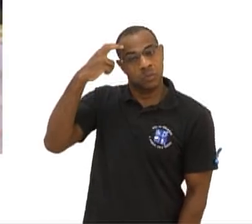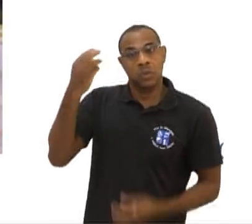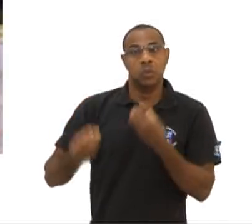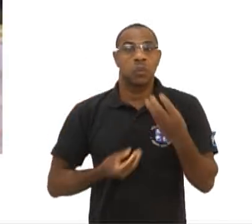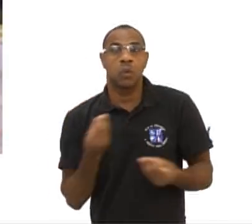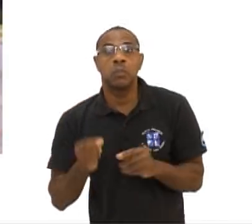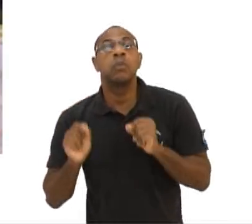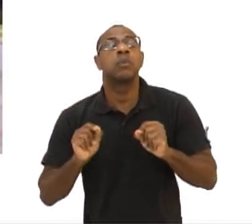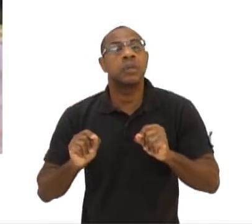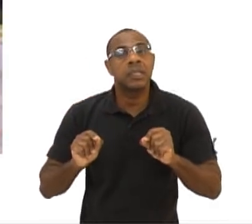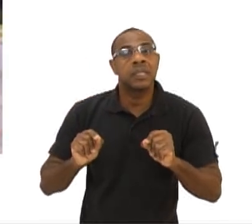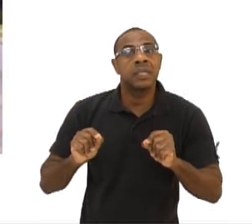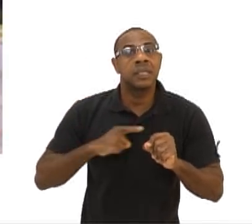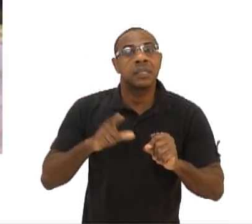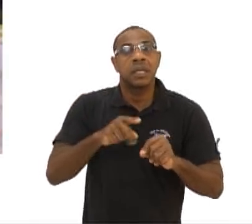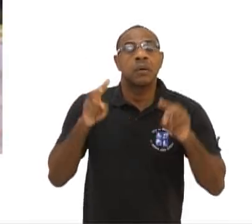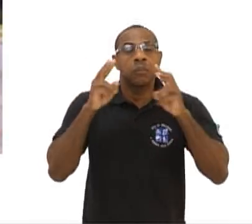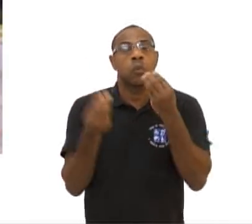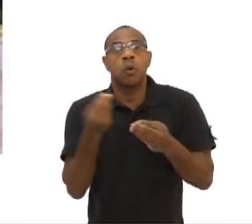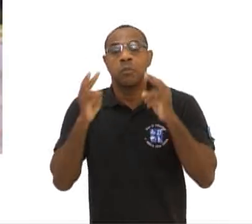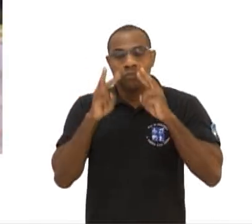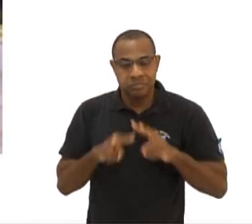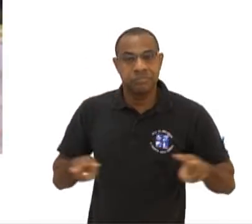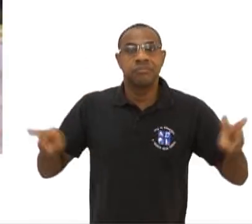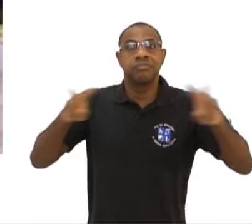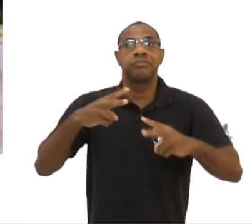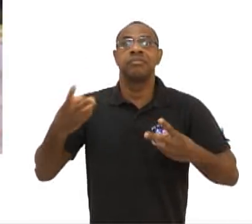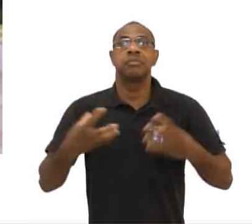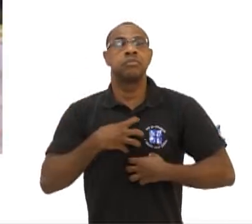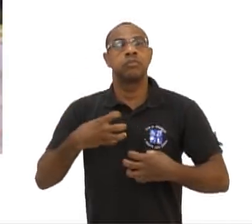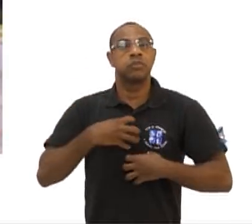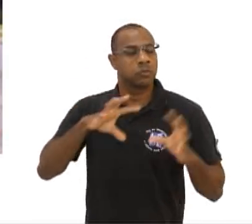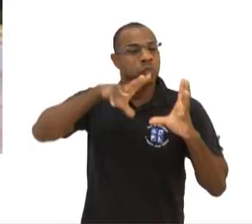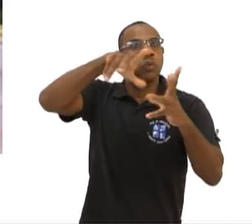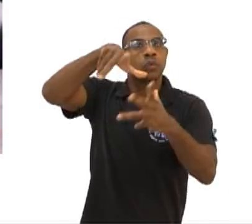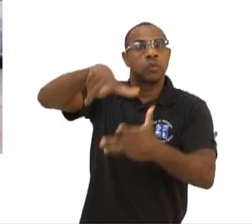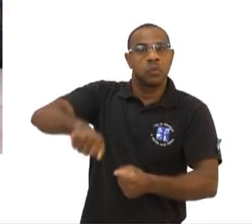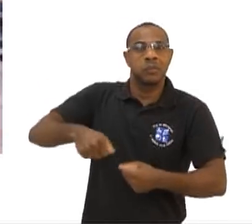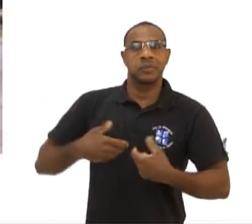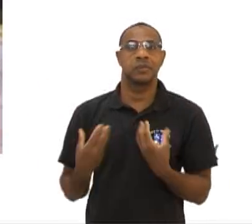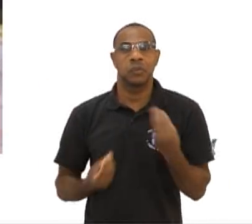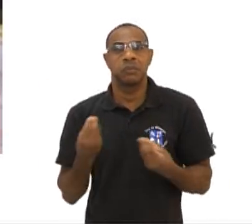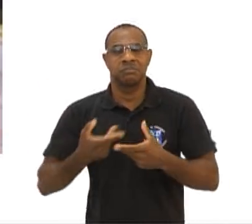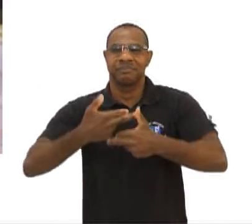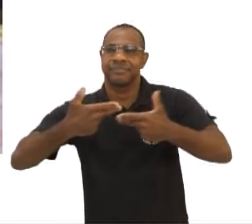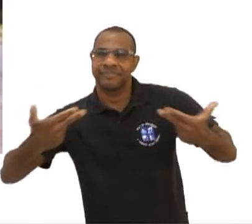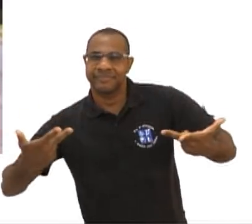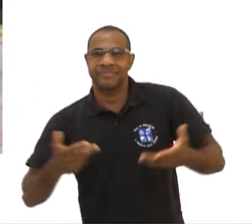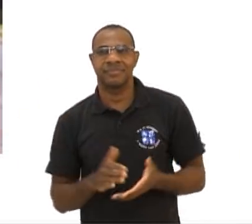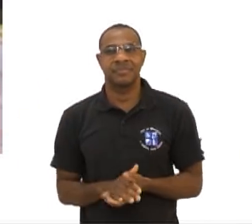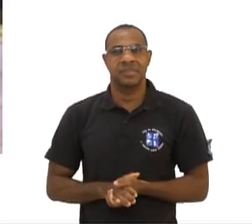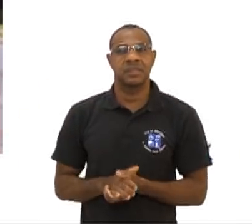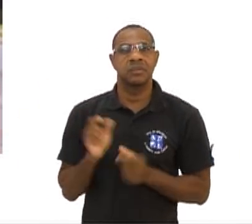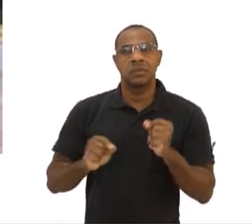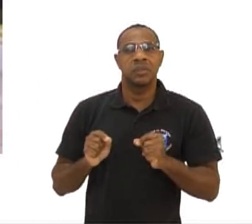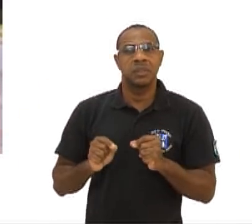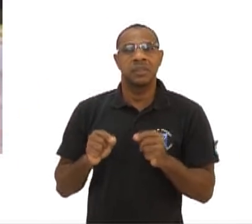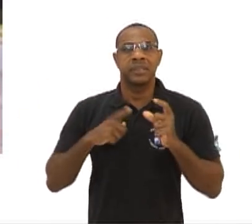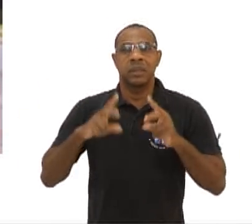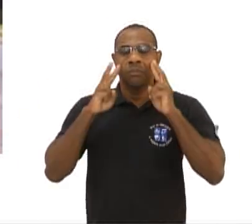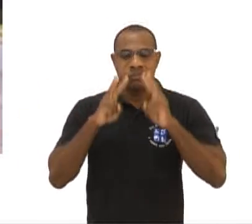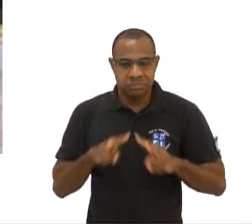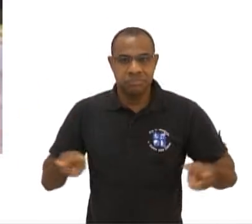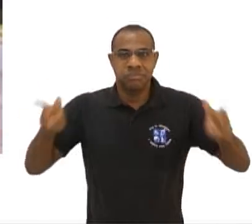a partir da sua visão da origem do mundo, dos homens e das coisas. Isso se chama cosmovisão,